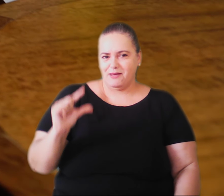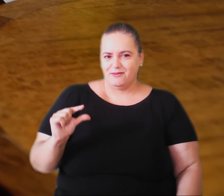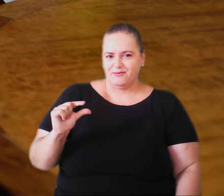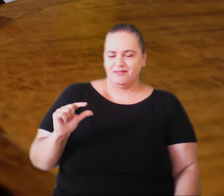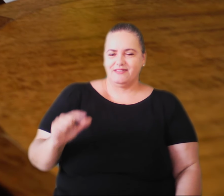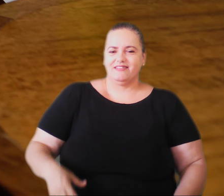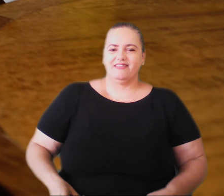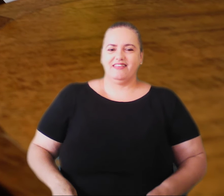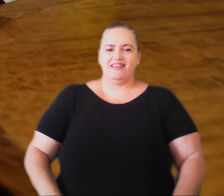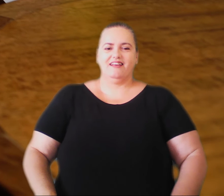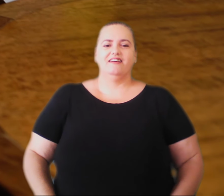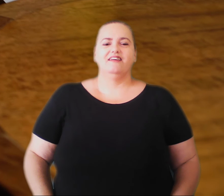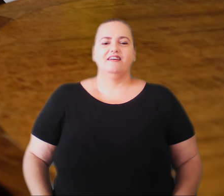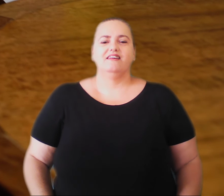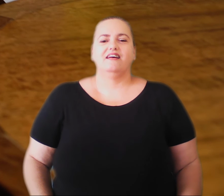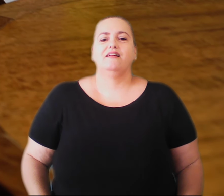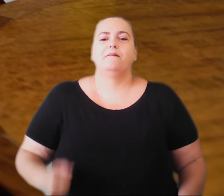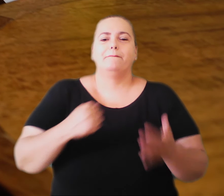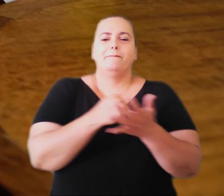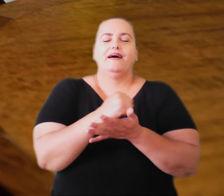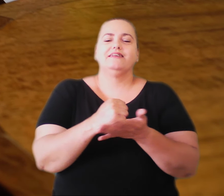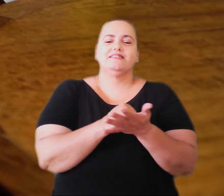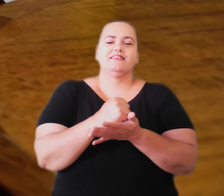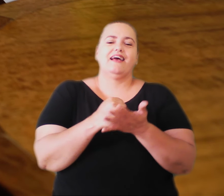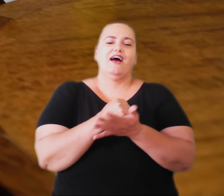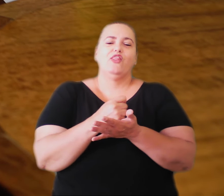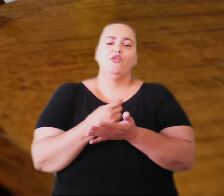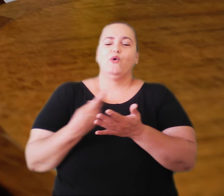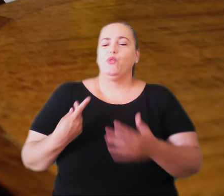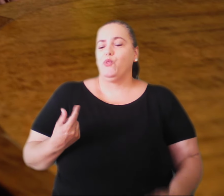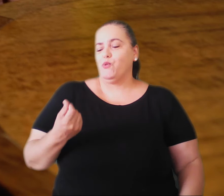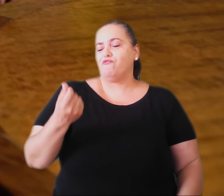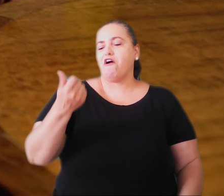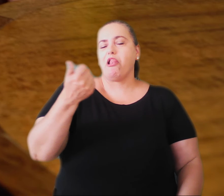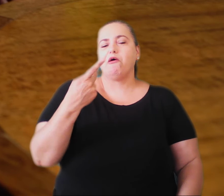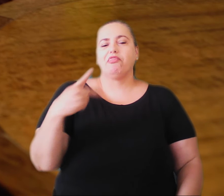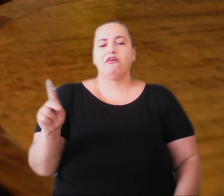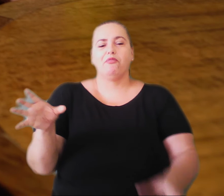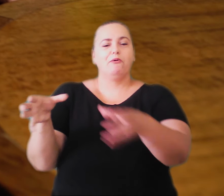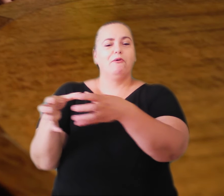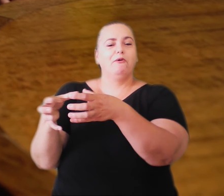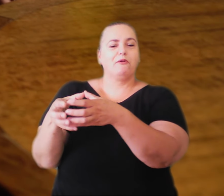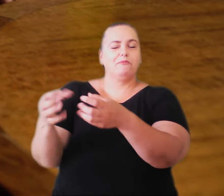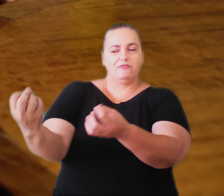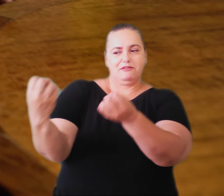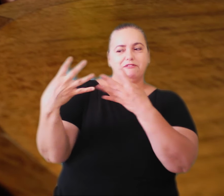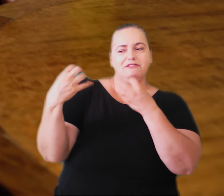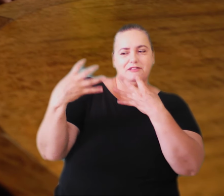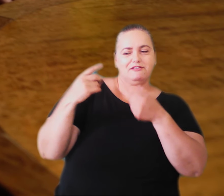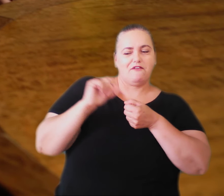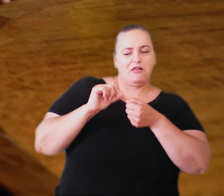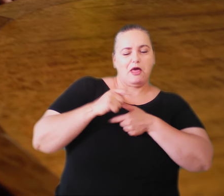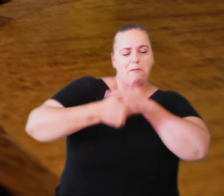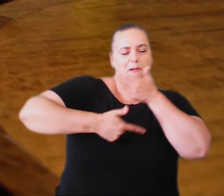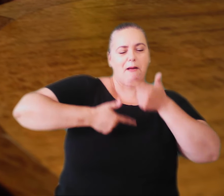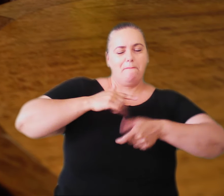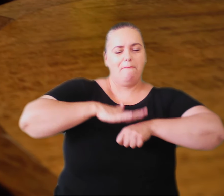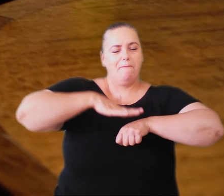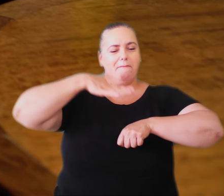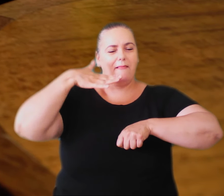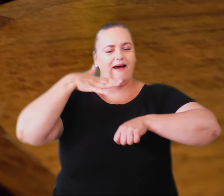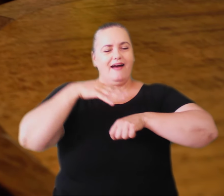até 80, baseado na história de vocês. Vocês que nos ensinaram a cobrar um pouco mais, que nós